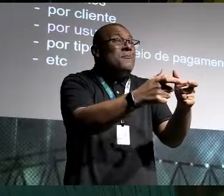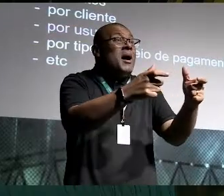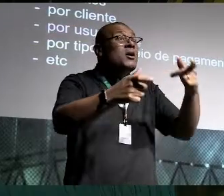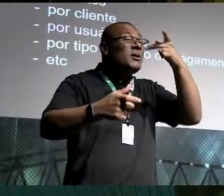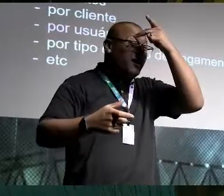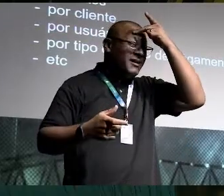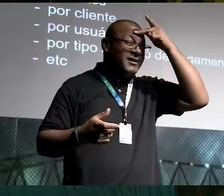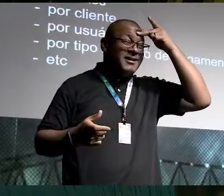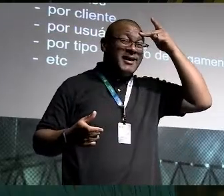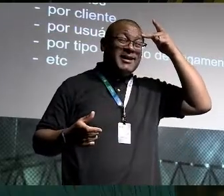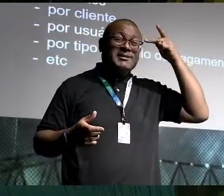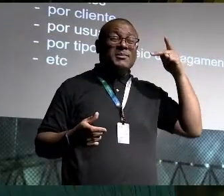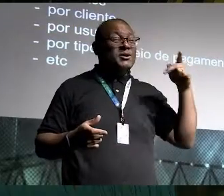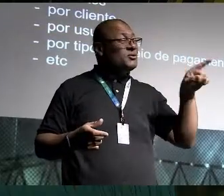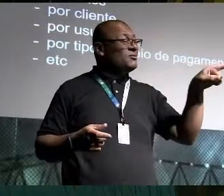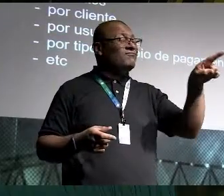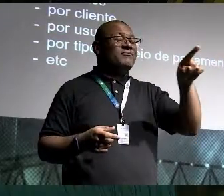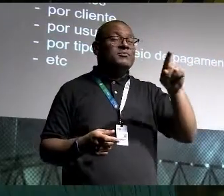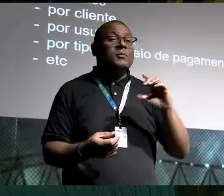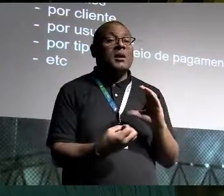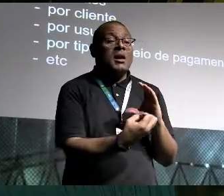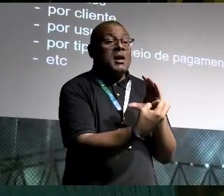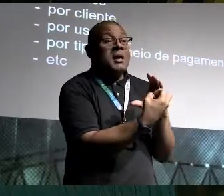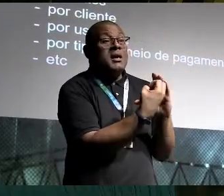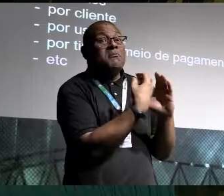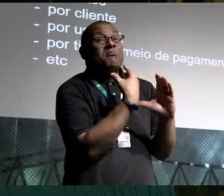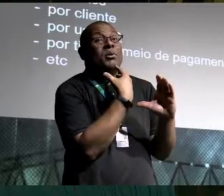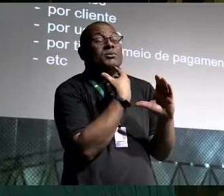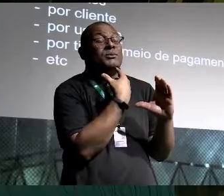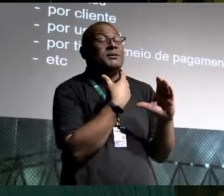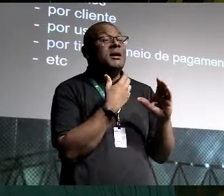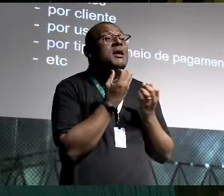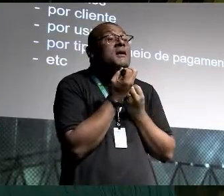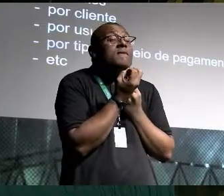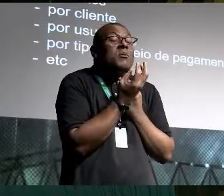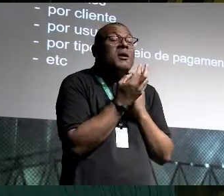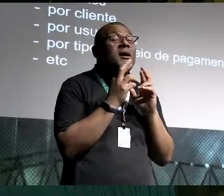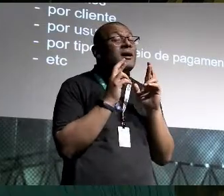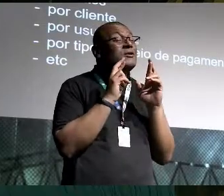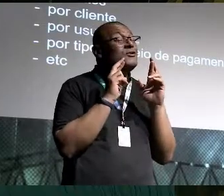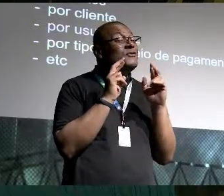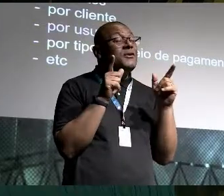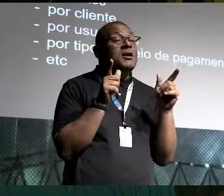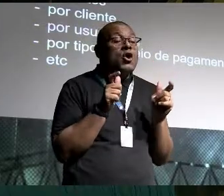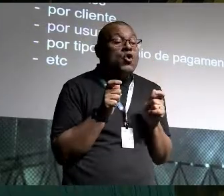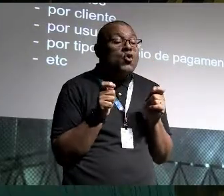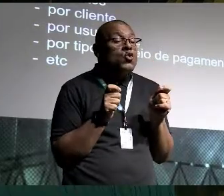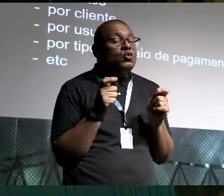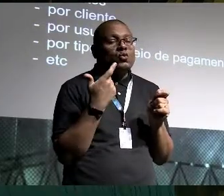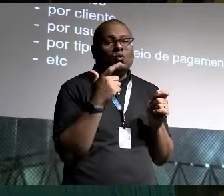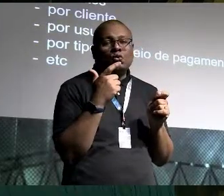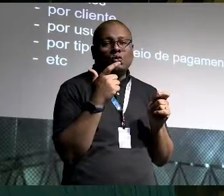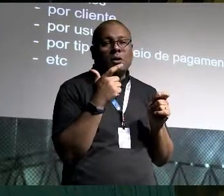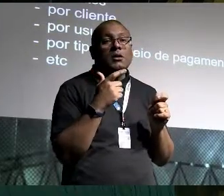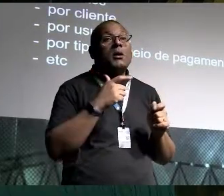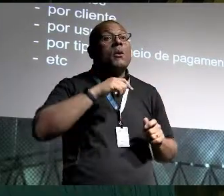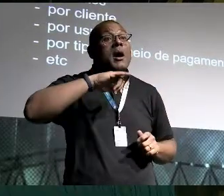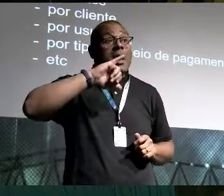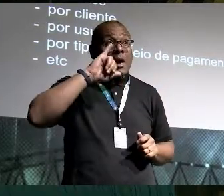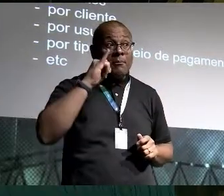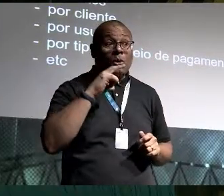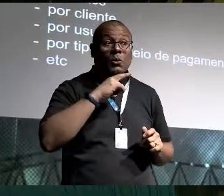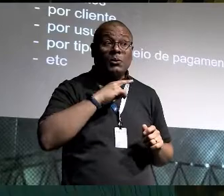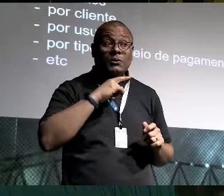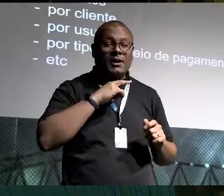diferente, os inputs às vezes são diferentes, então a gente não consegue reproduzir 100% o cenário de produção. Então, para a gente, acaba sendo muito proveitoso